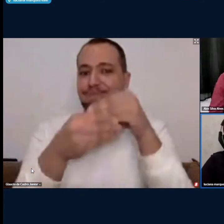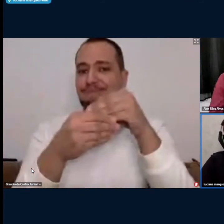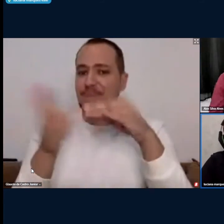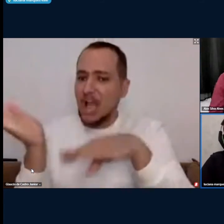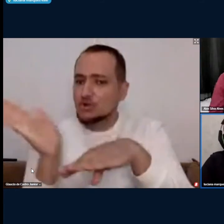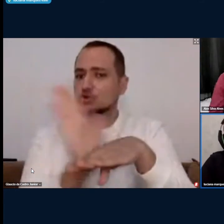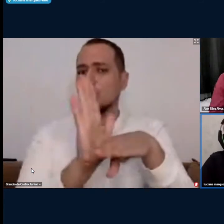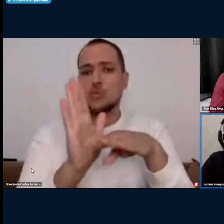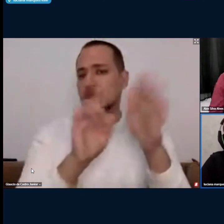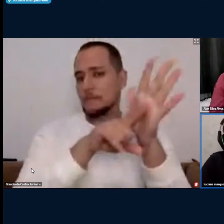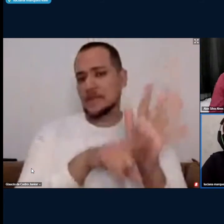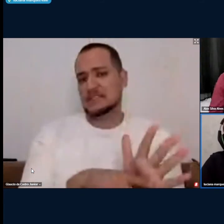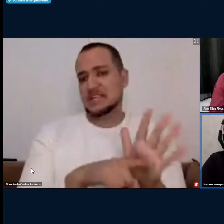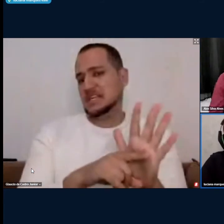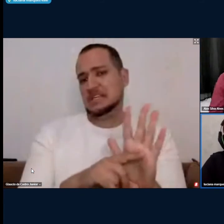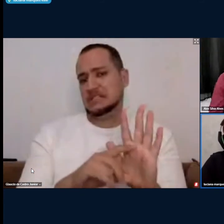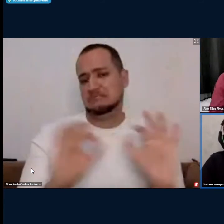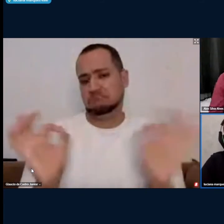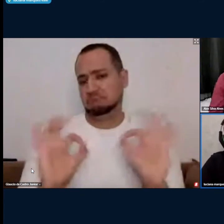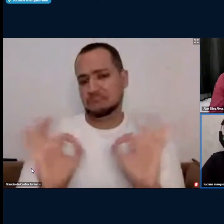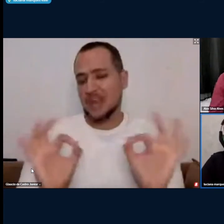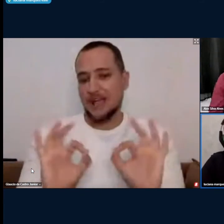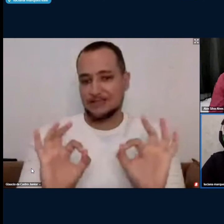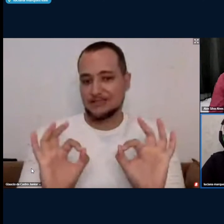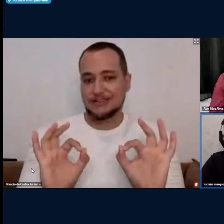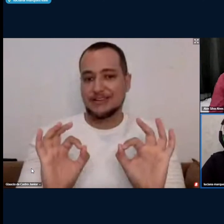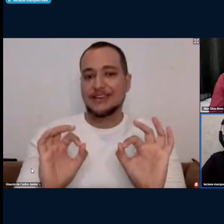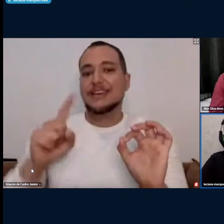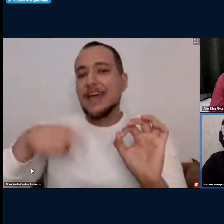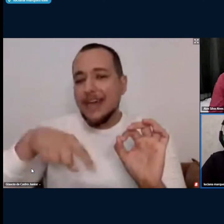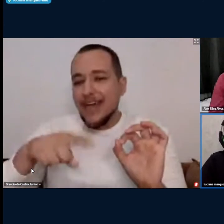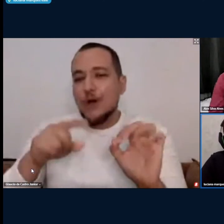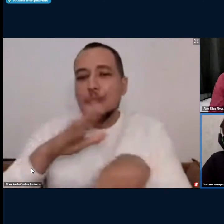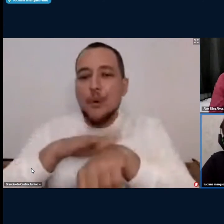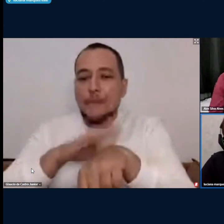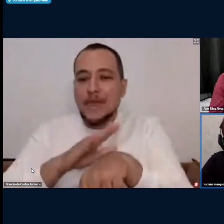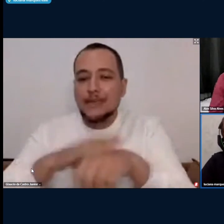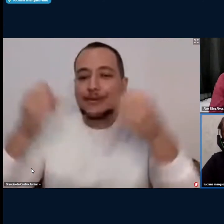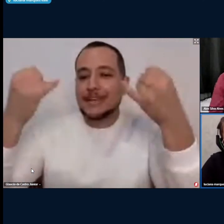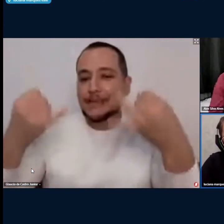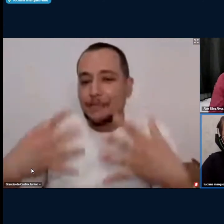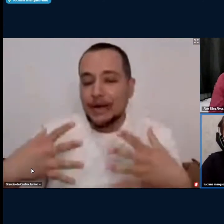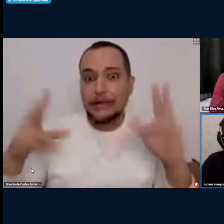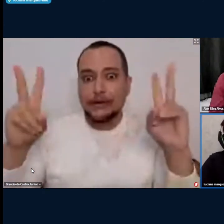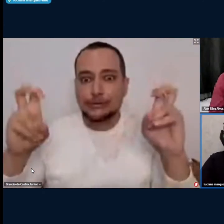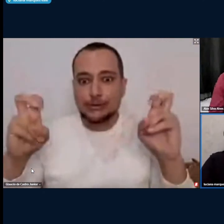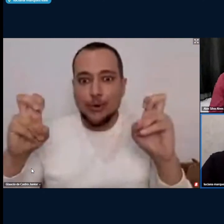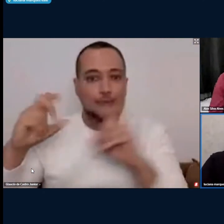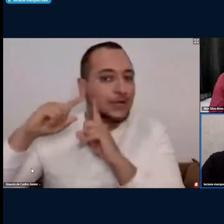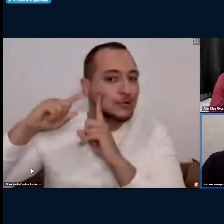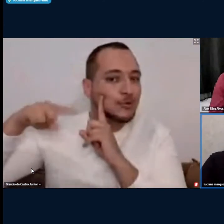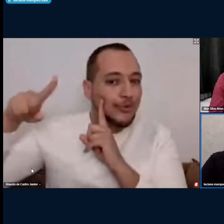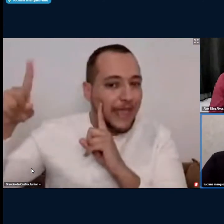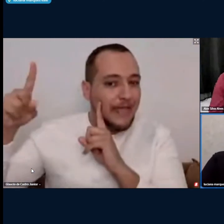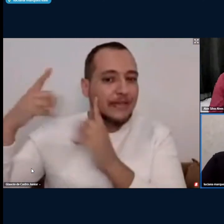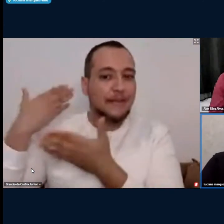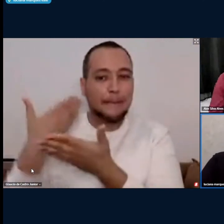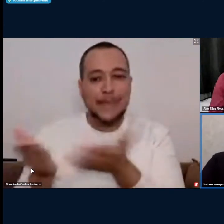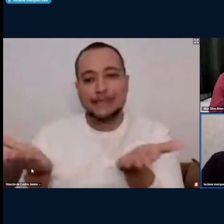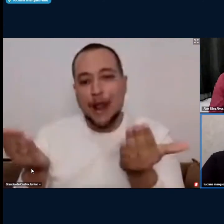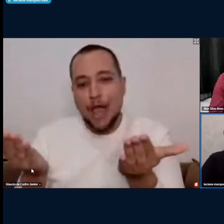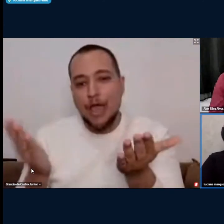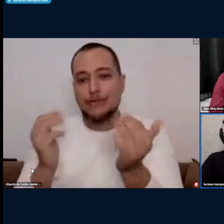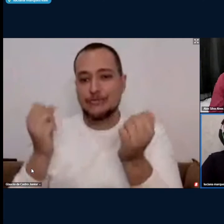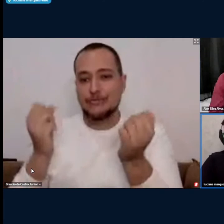não agrega nada na sua discussão teórica. Então, eu sugeriria que você... Porque é um momento de você